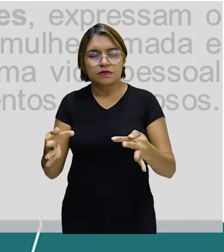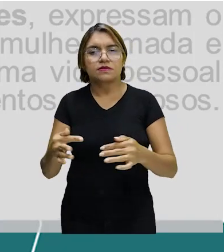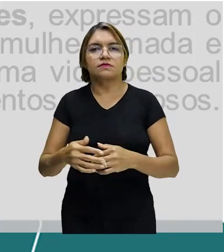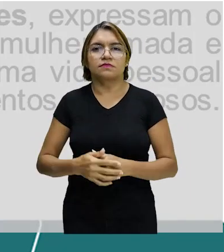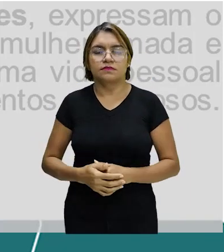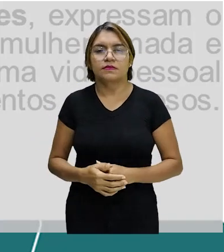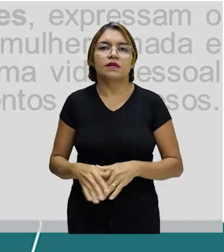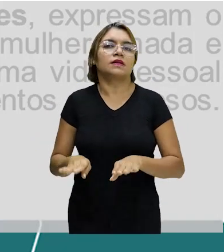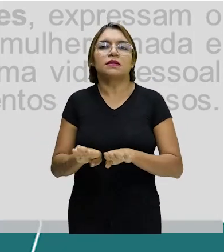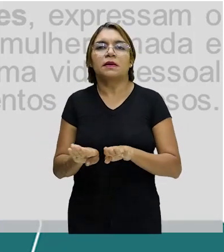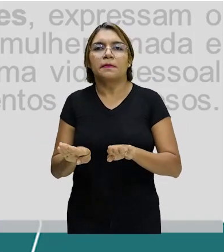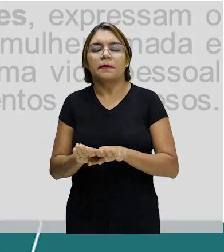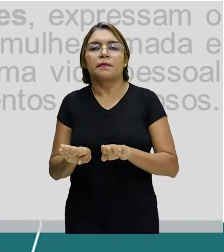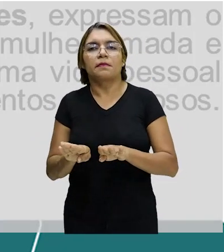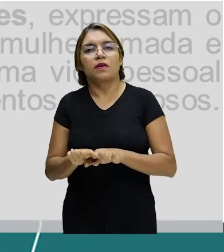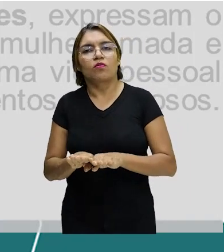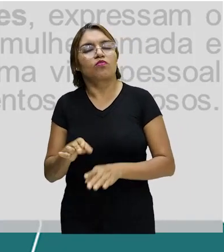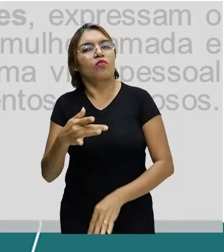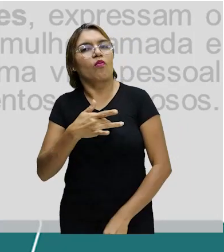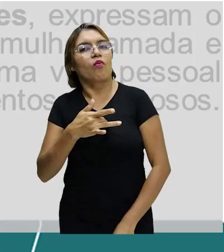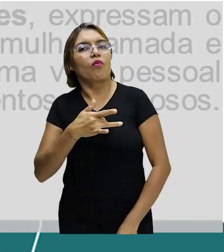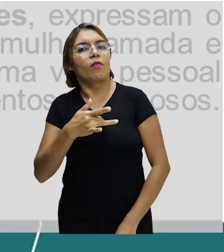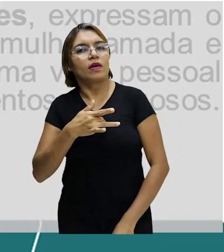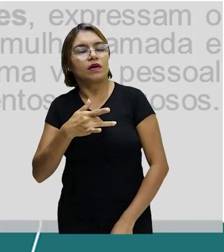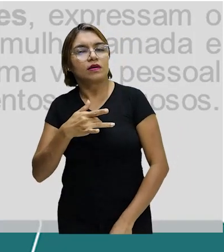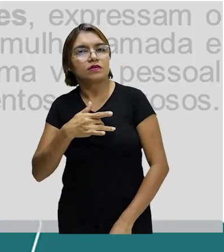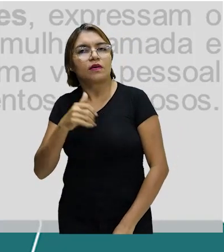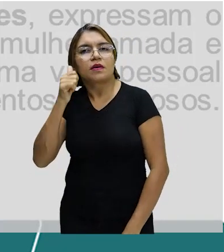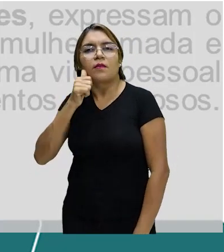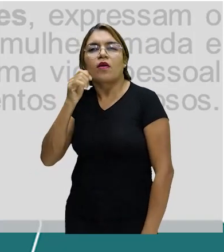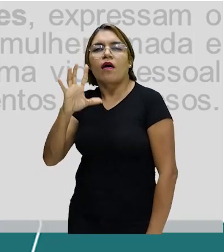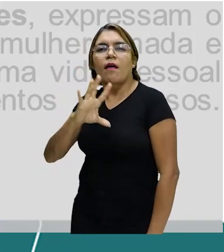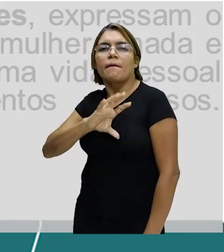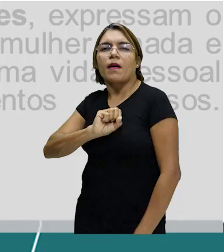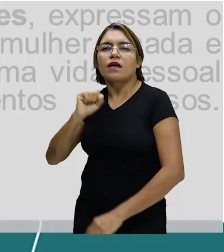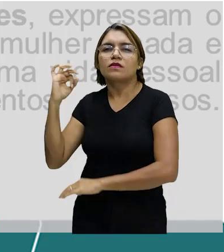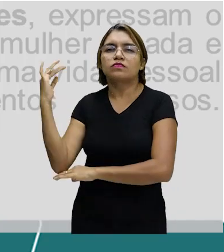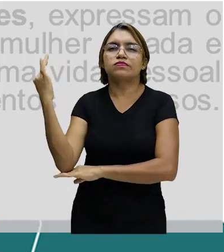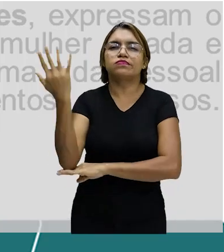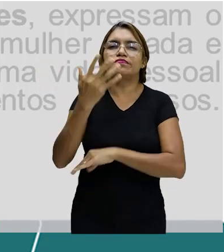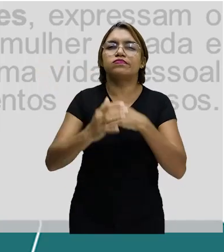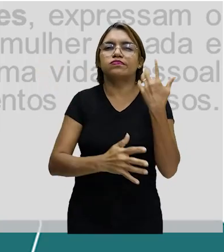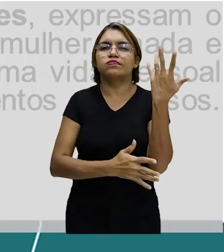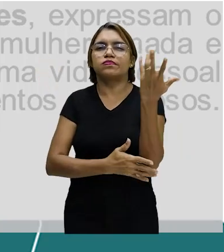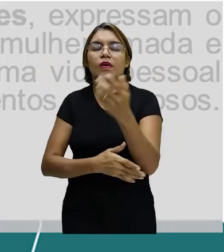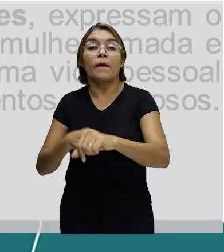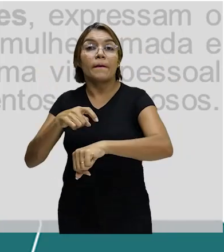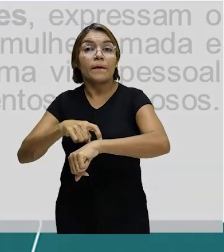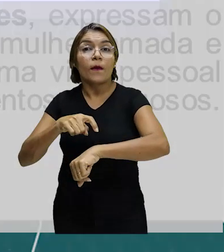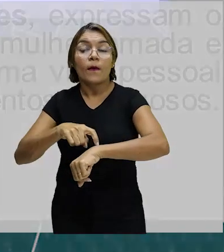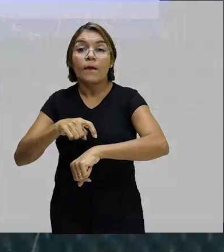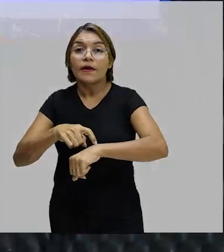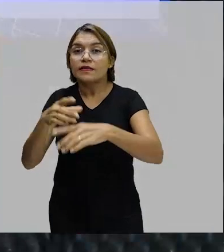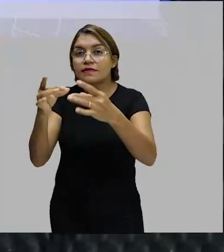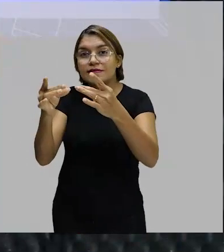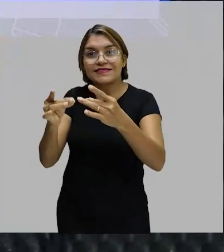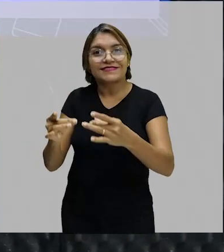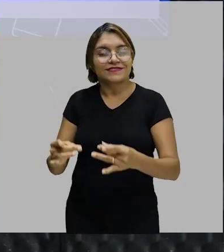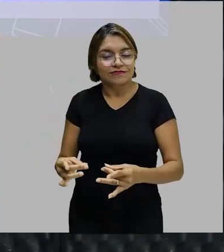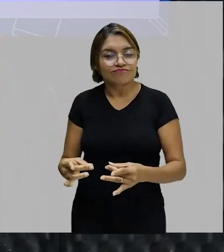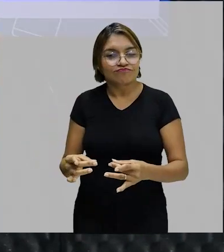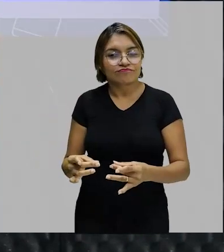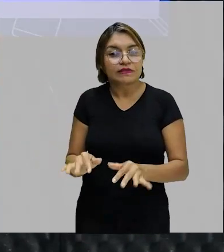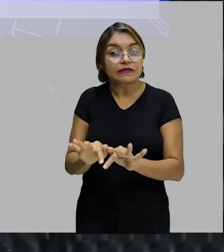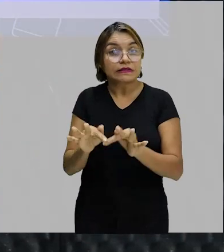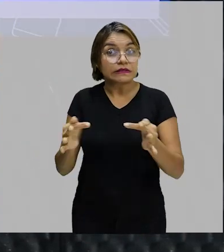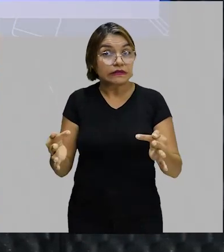por meio da exaltação da mulher amada e de elementos da natureza, ou momentos descritivos de uma vida pessoal simples, que